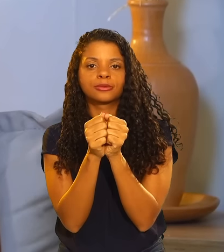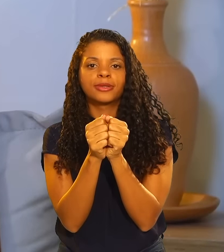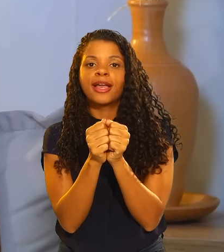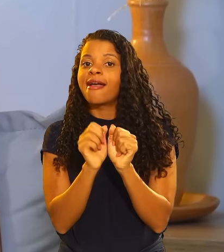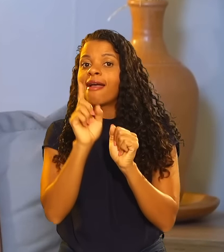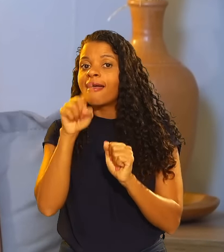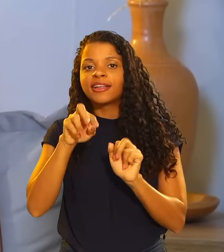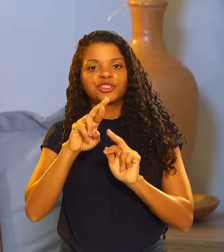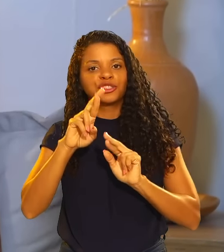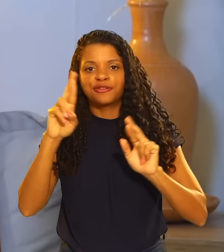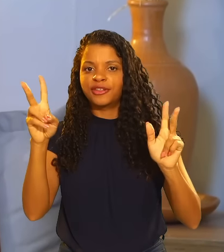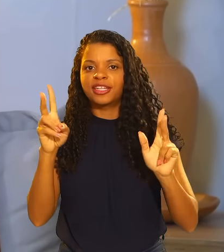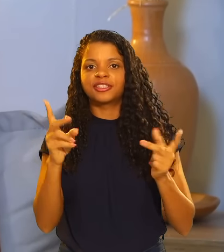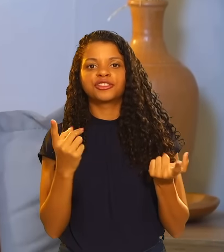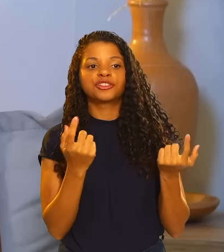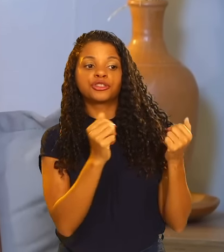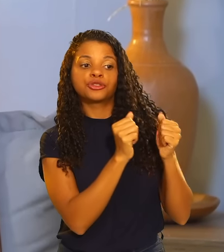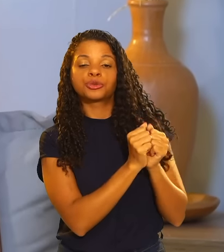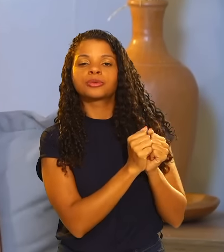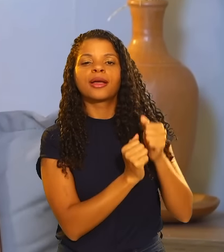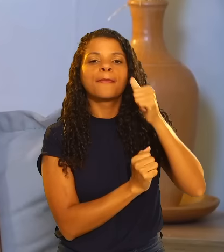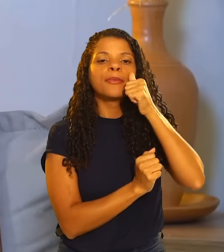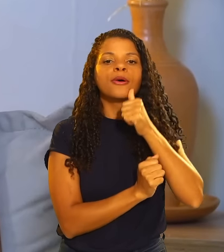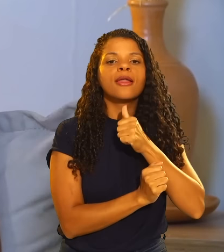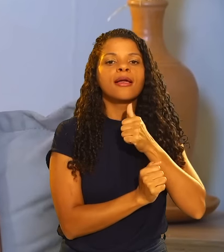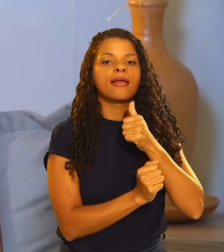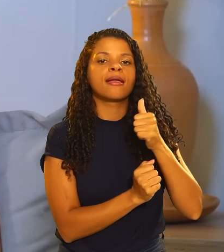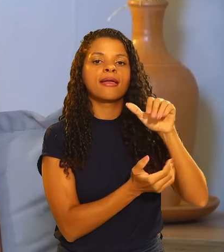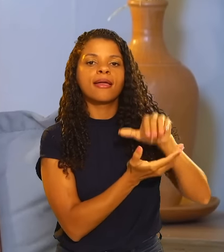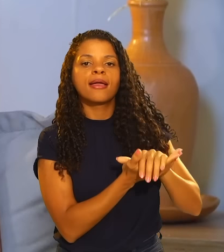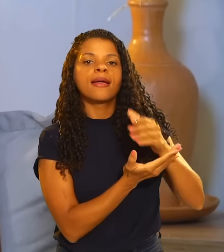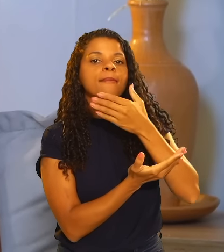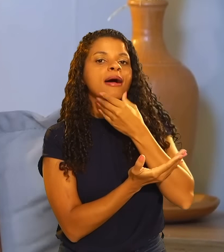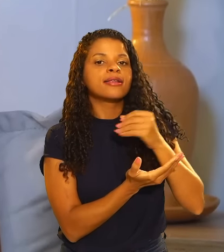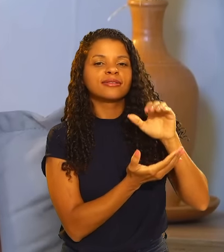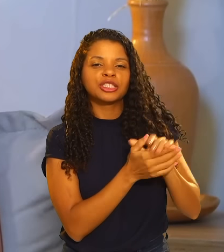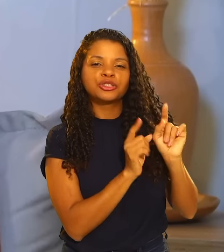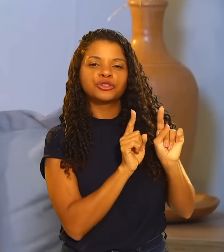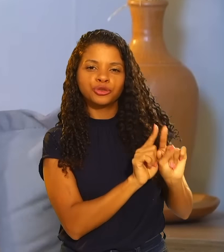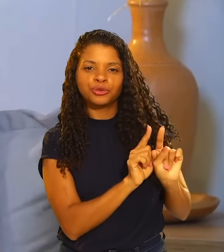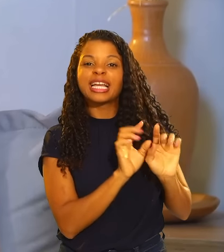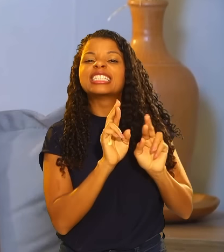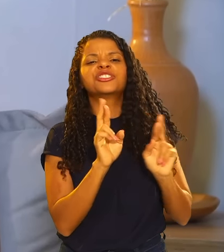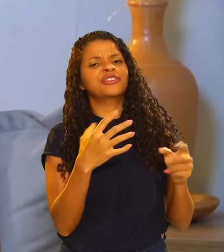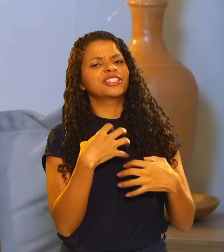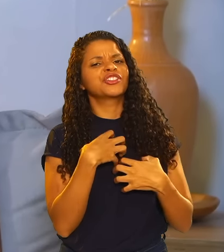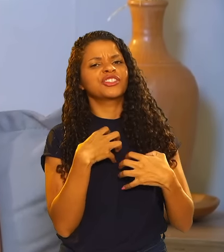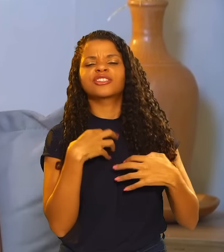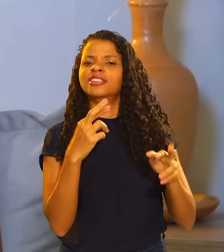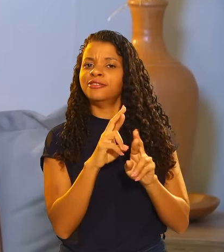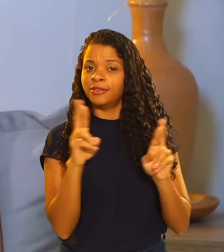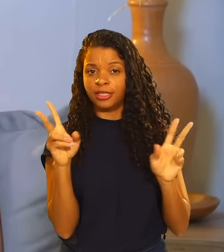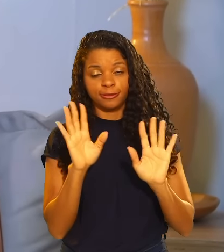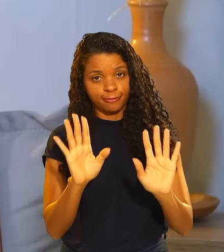vínculo homem e mulher, né? Marido e mulher, vínculo pai e filho. É um vínculo que transcende todos esses vínculos. E